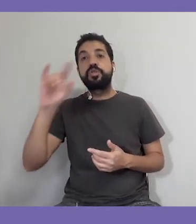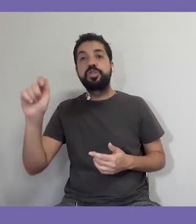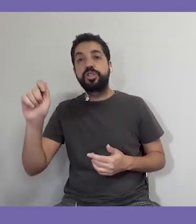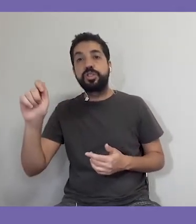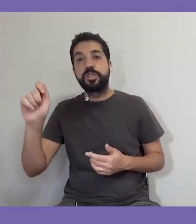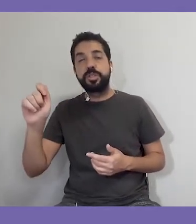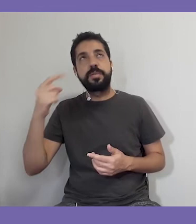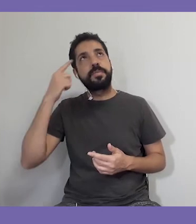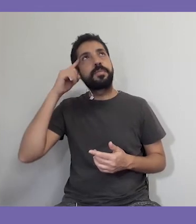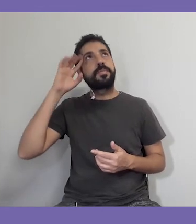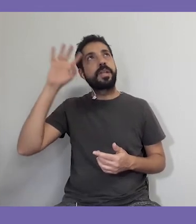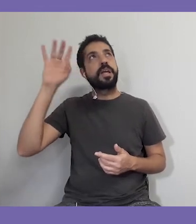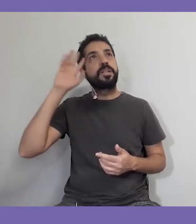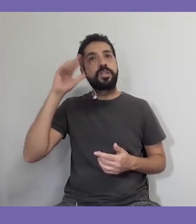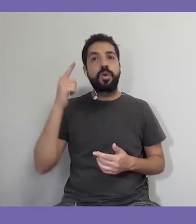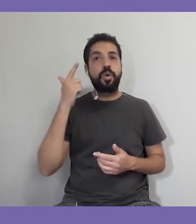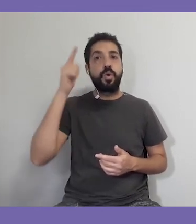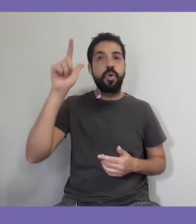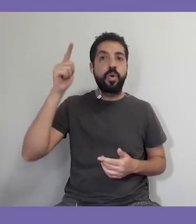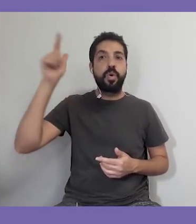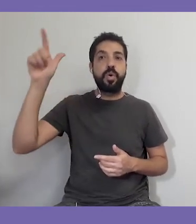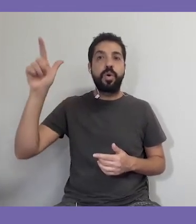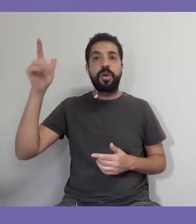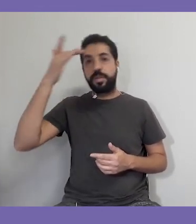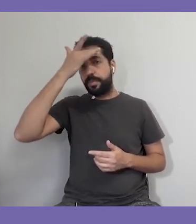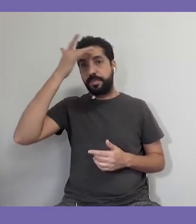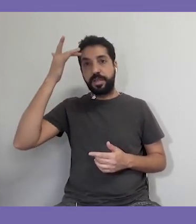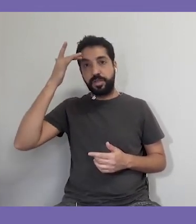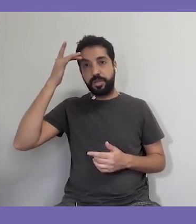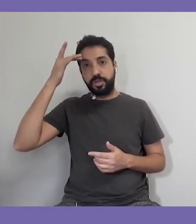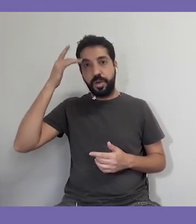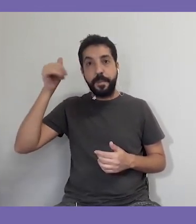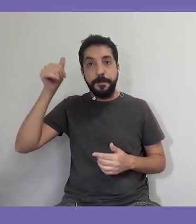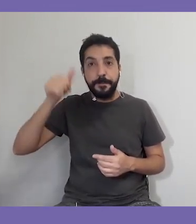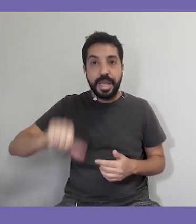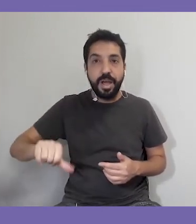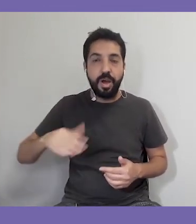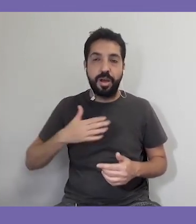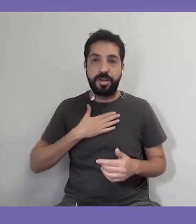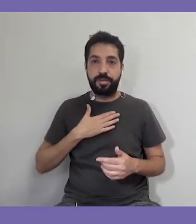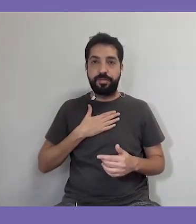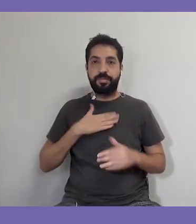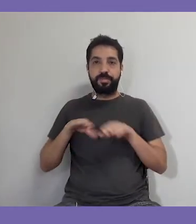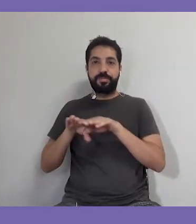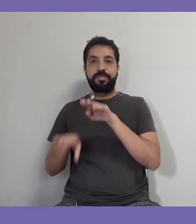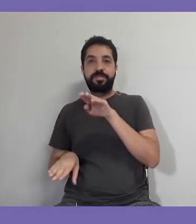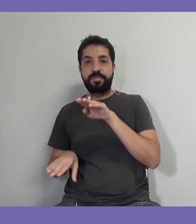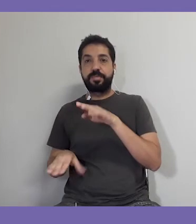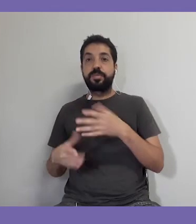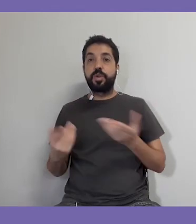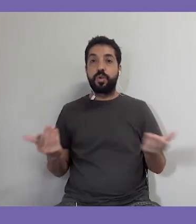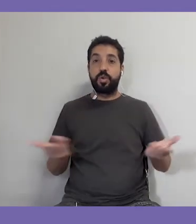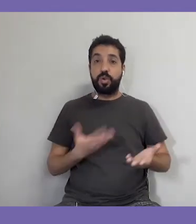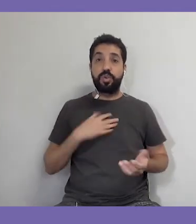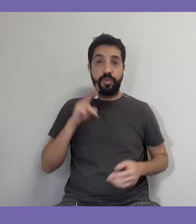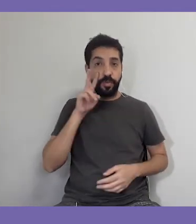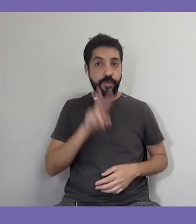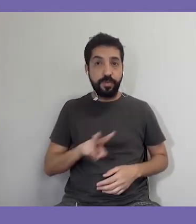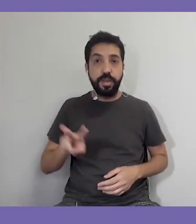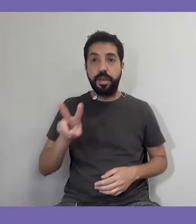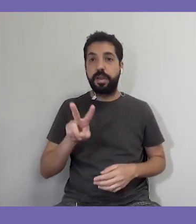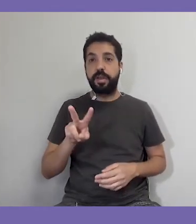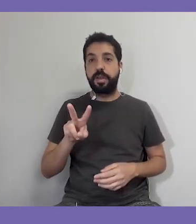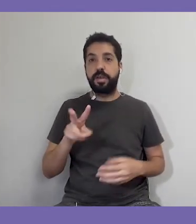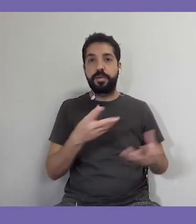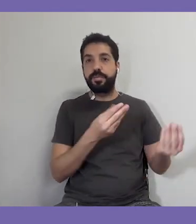no outro dia. Imagine outras pessoas que não têm tanto privilégio que eu tive de estar na universidade. Hoje mesmo a gente